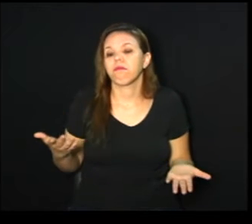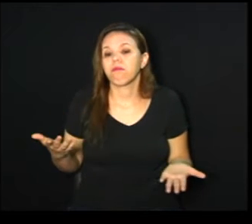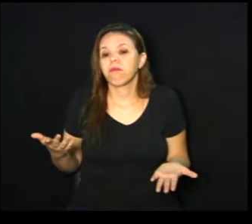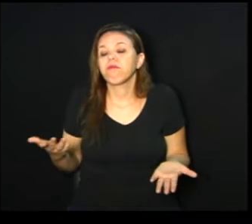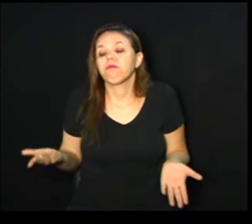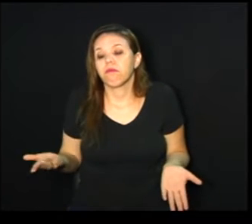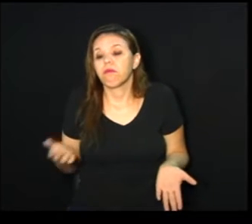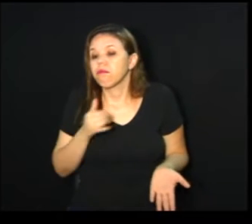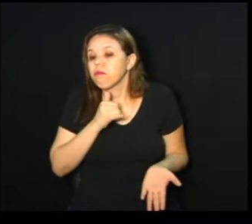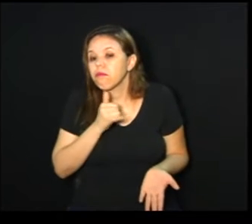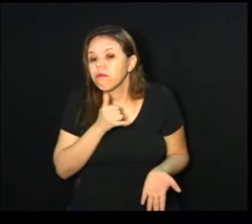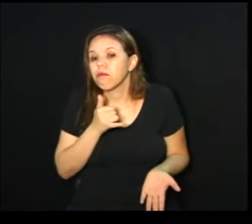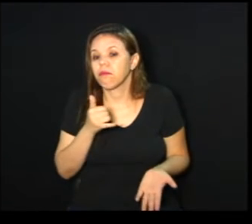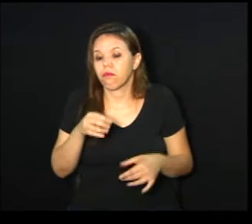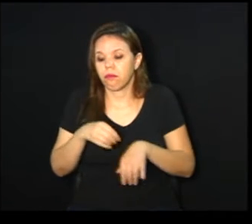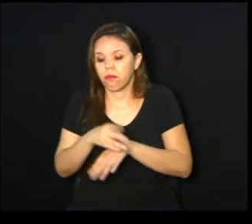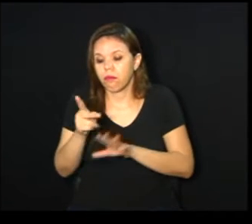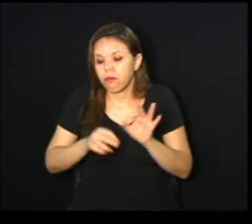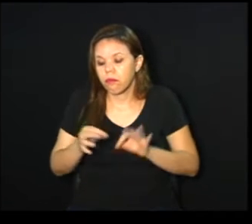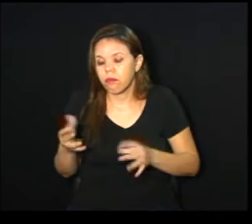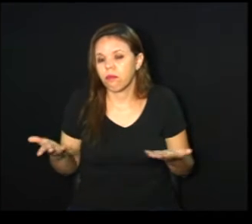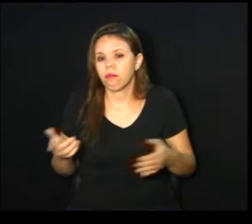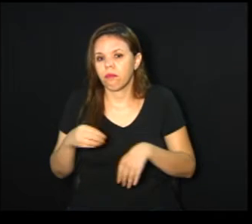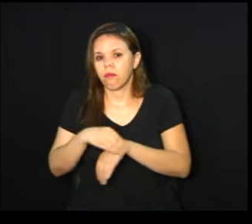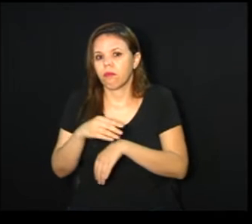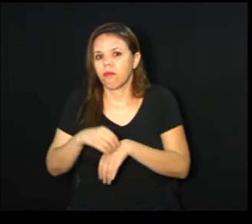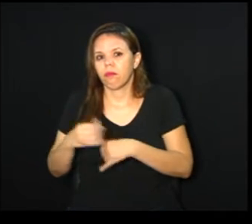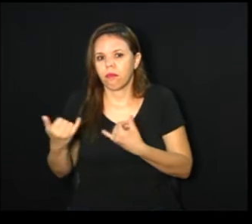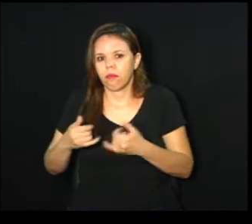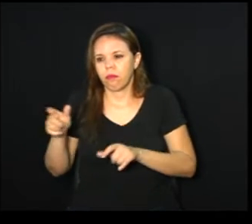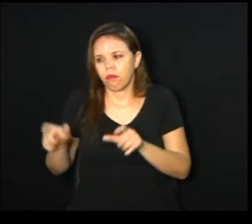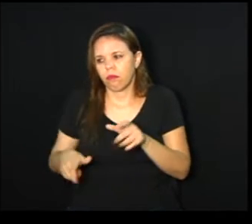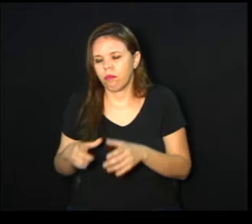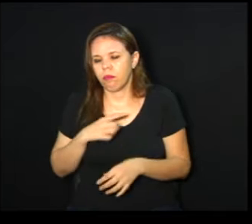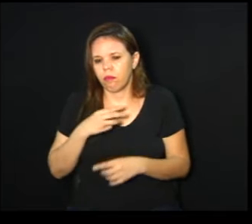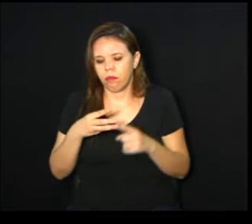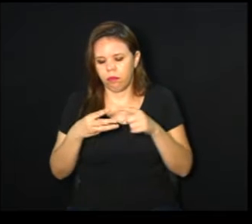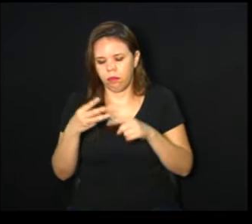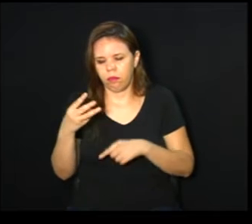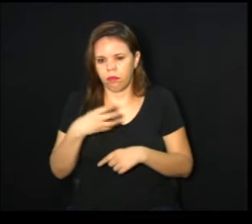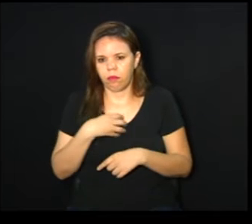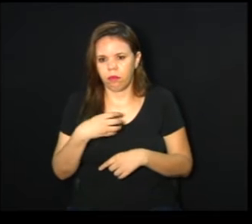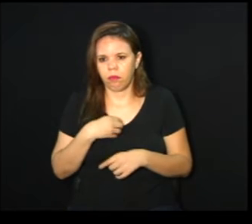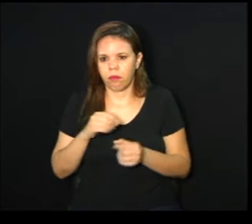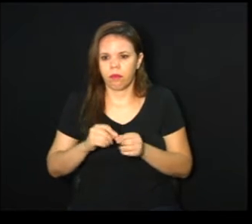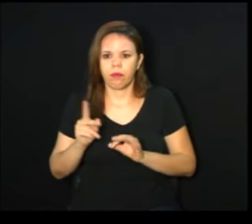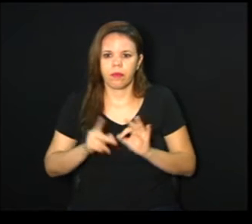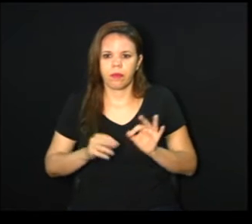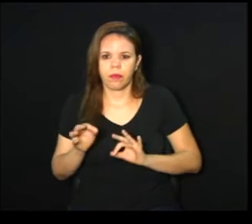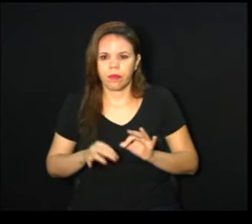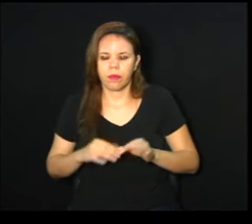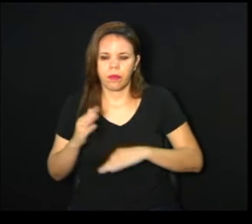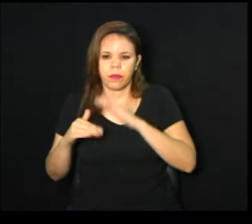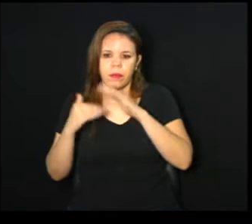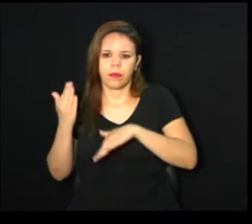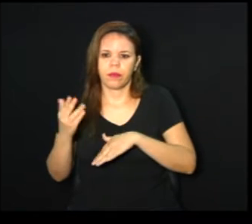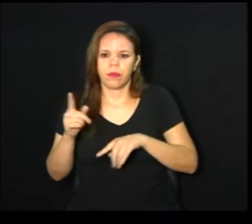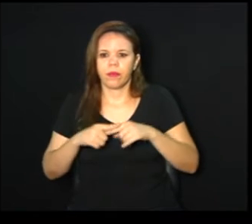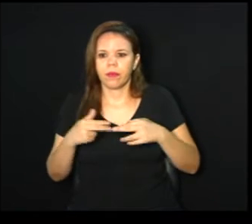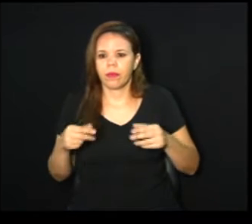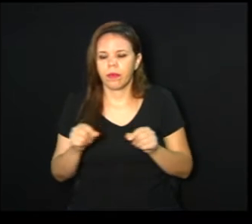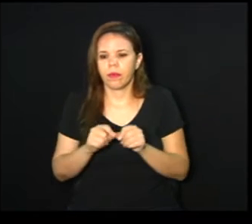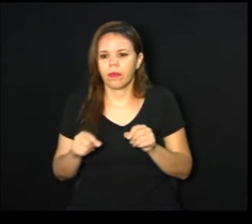conseguimos levar essa informação ao consumidor. Nós temos 3 formas de fazer isso. E no projeto nós desenvolvemos os